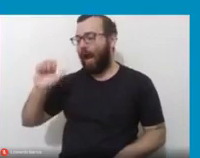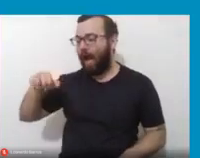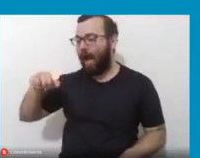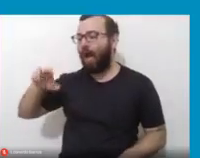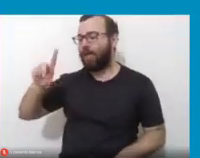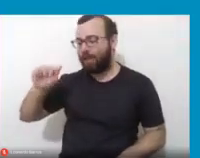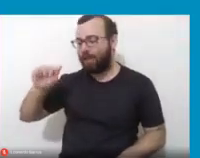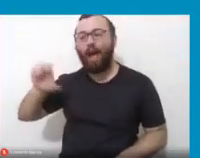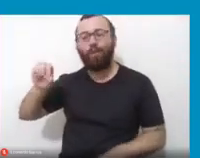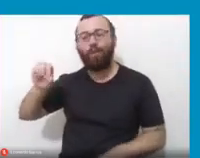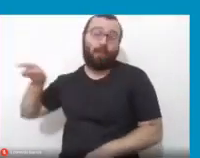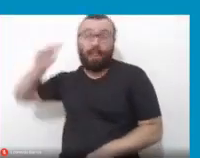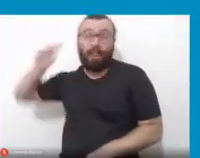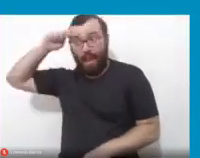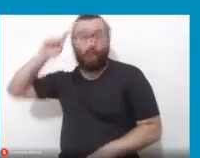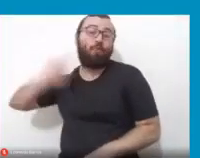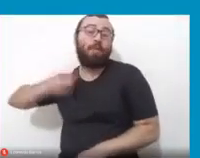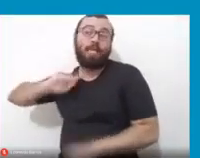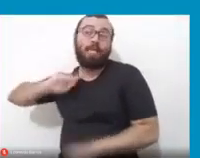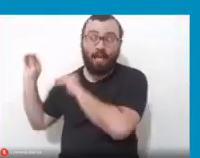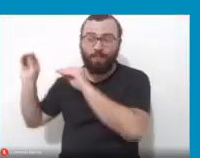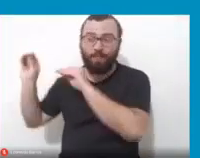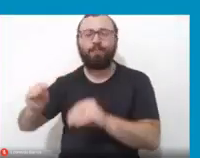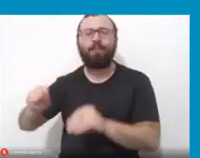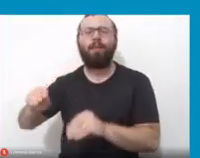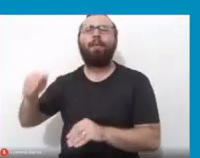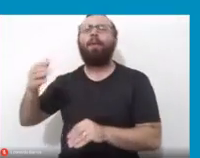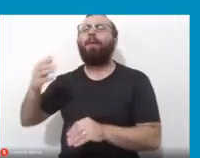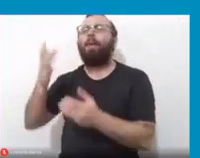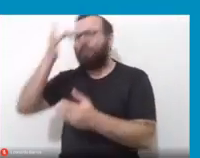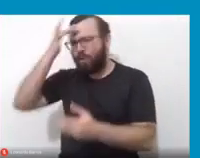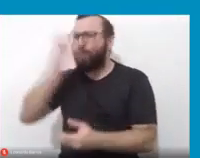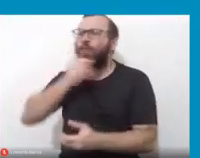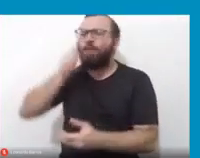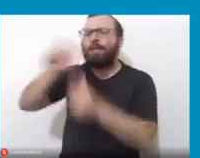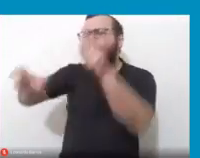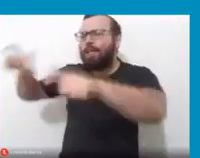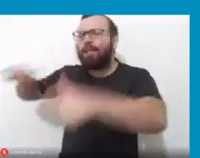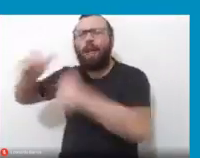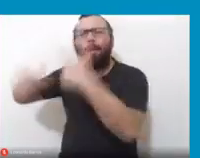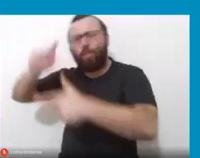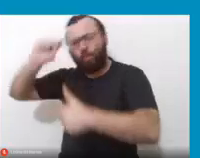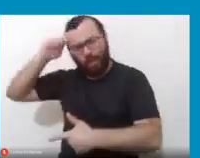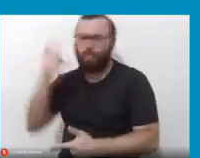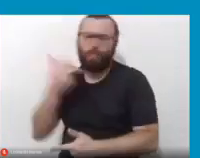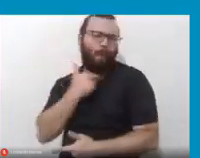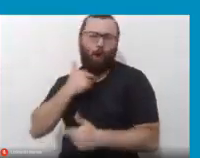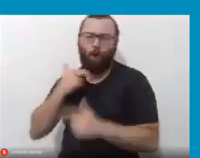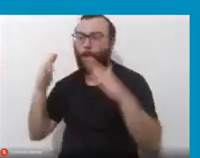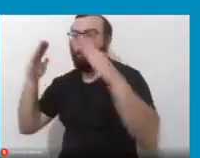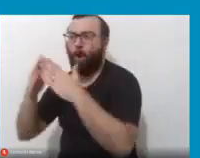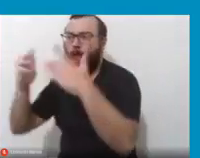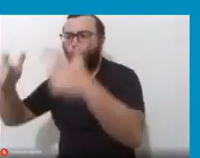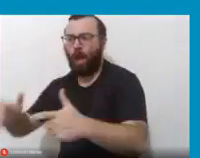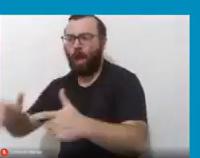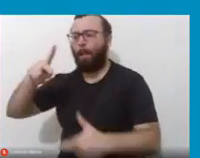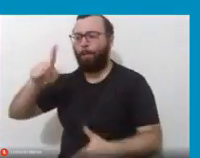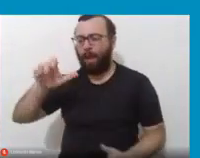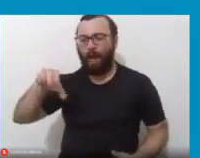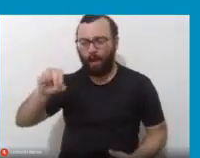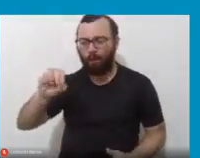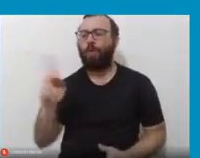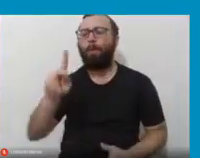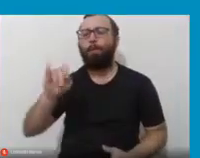negro, vindo de Minas Gerais, aqueles trabalhadores negros excluídos que não podiam ficar no plano piloto, no centro, viviam em